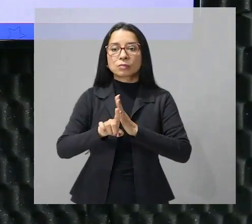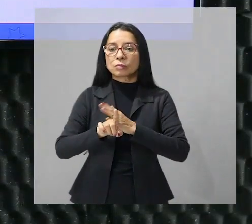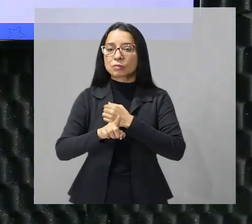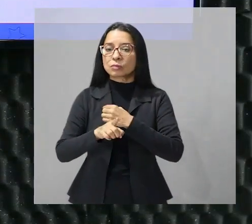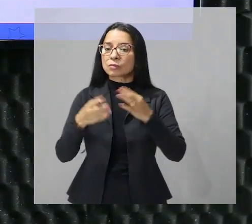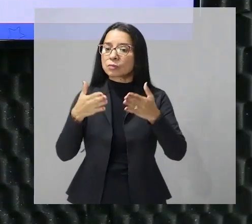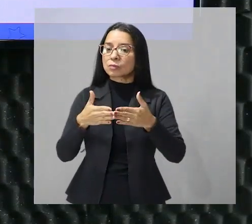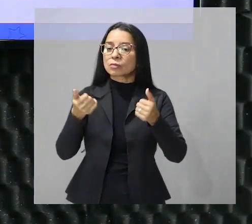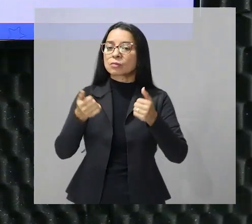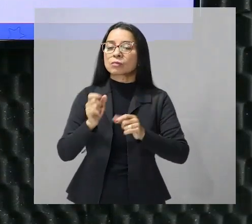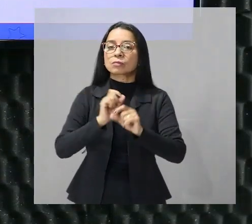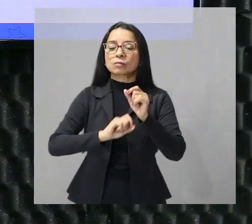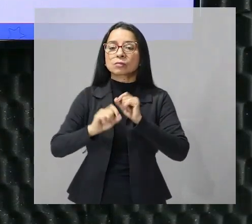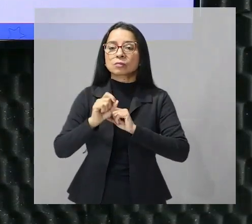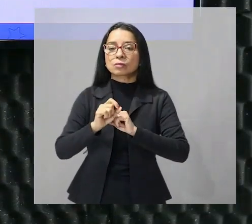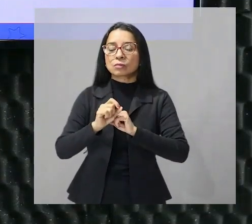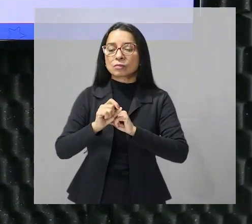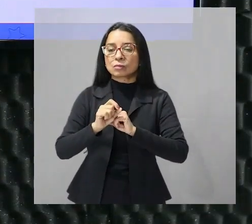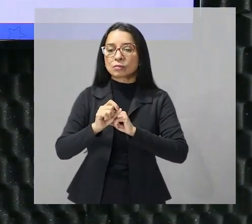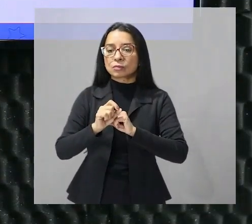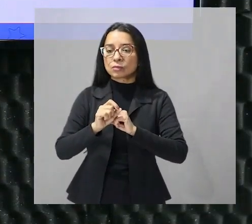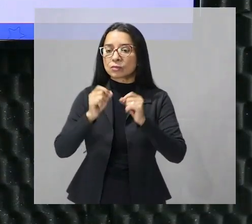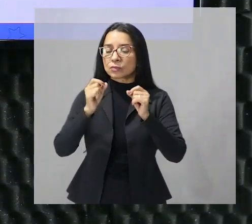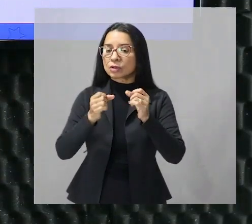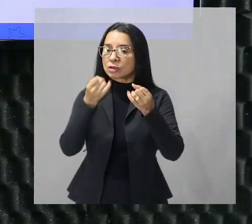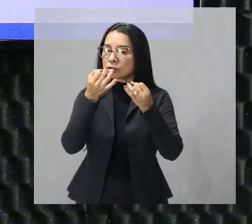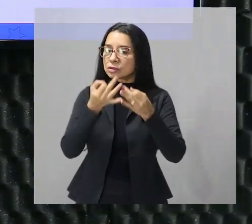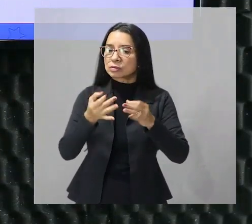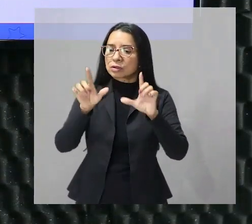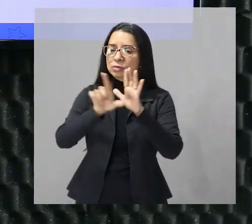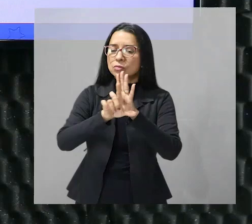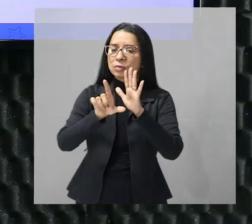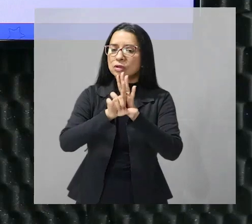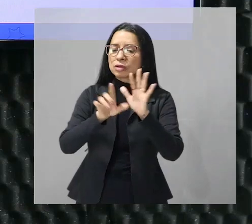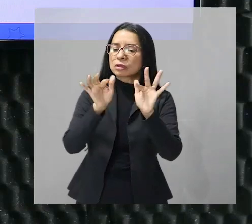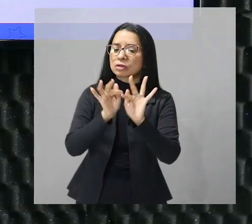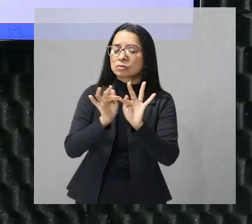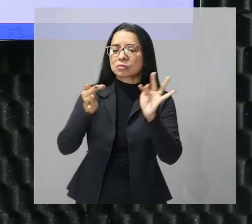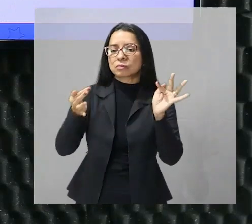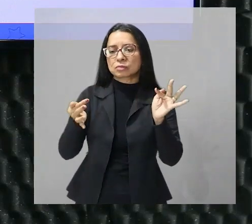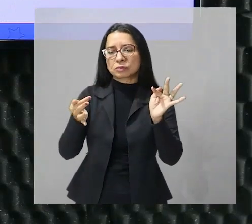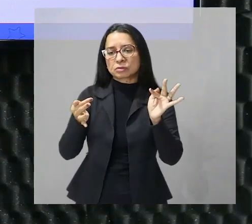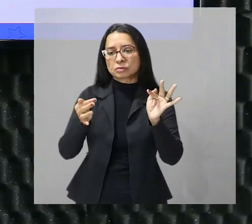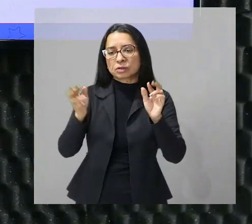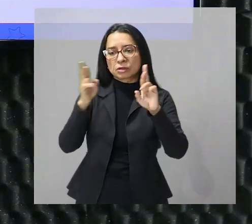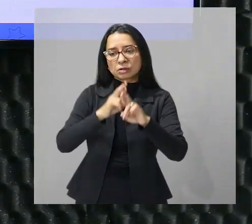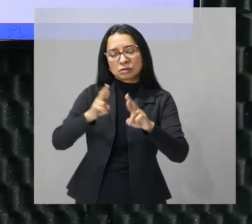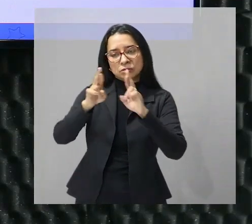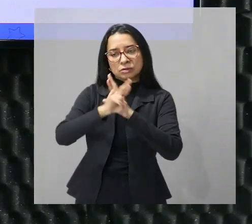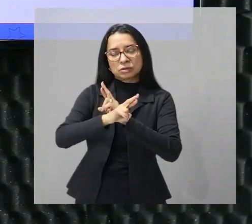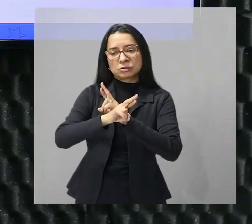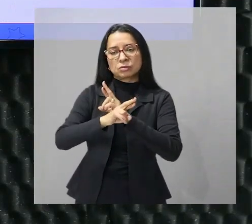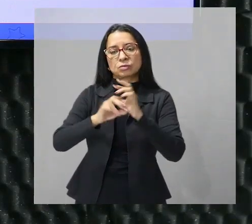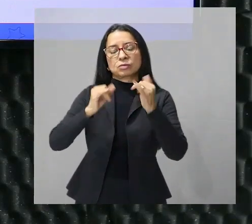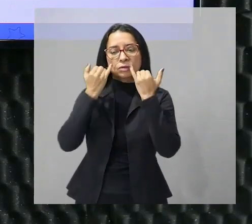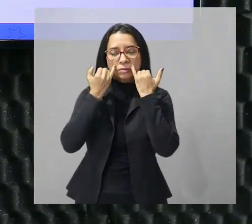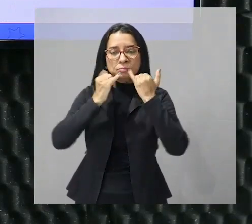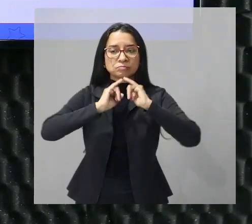solicitou que nós dissessemos uma lei de formação, uma função que relaciona essas informações aqui do gráfico,